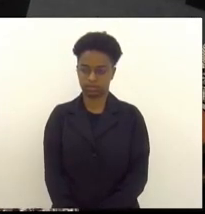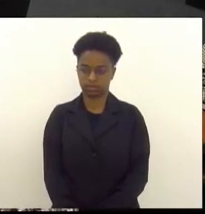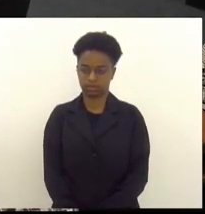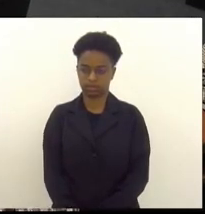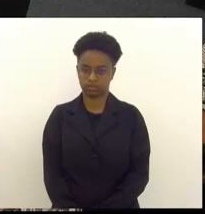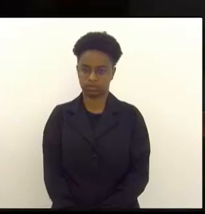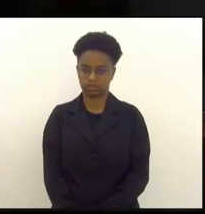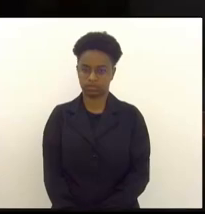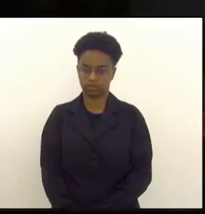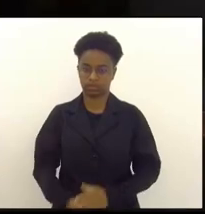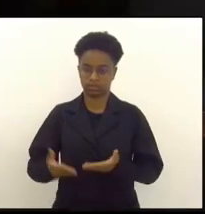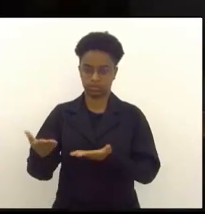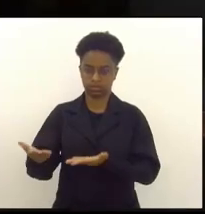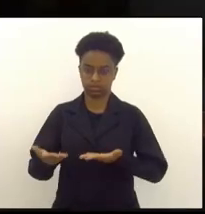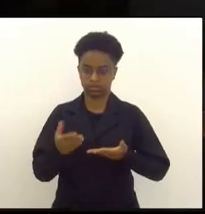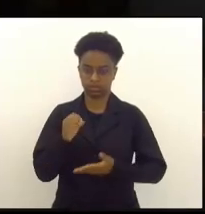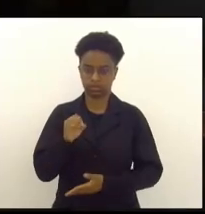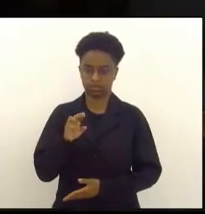Convido o doutor